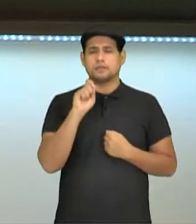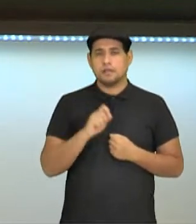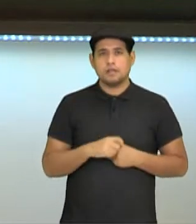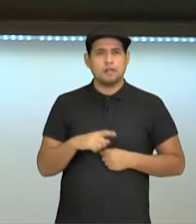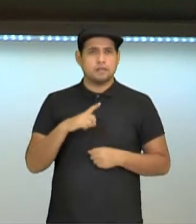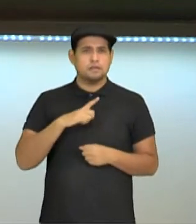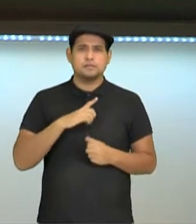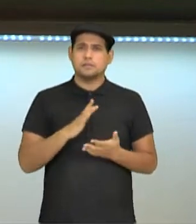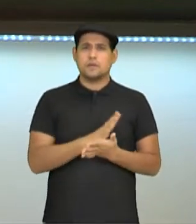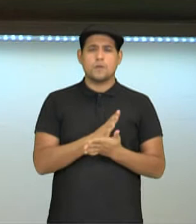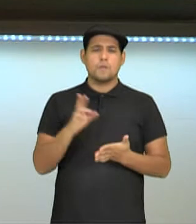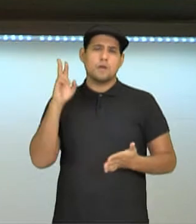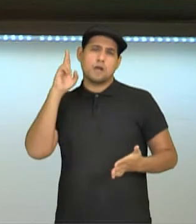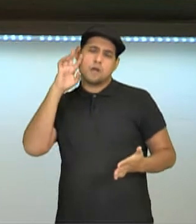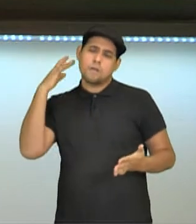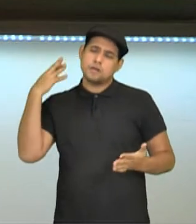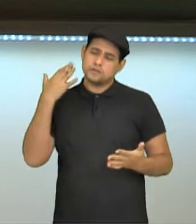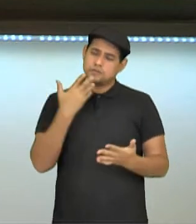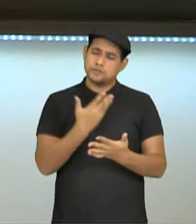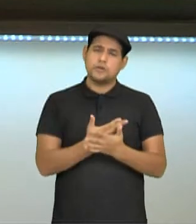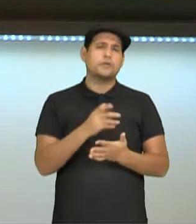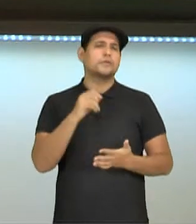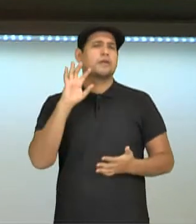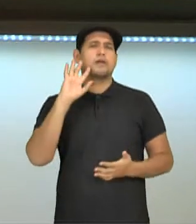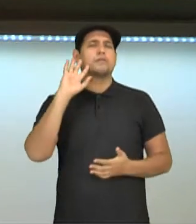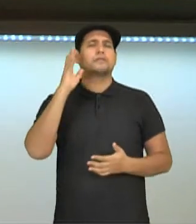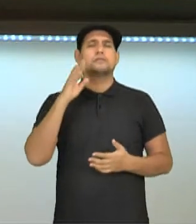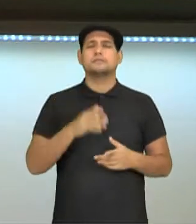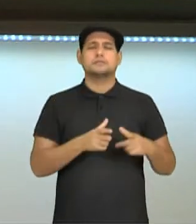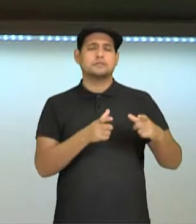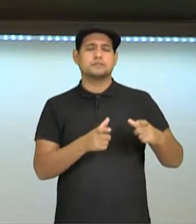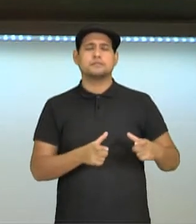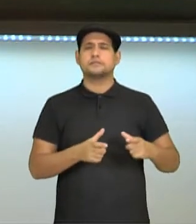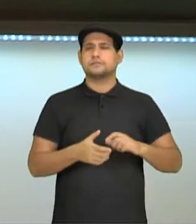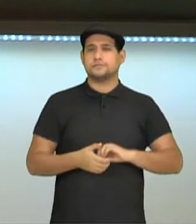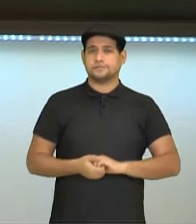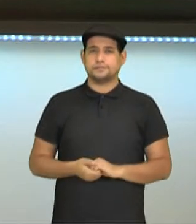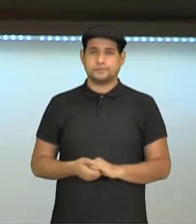tinha uma história? O que se passava nesse momento, né?